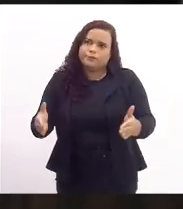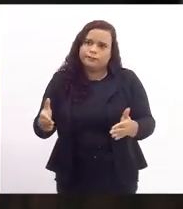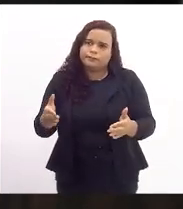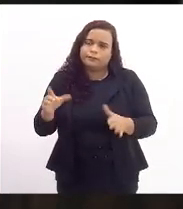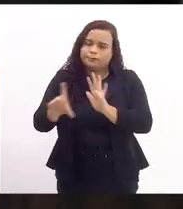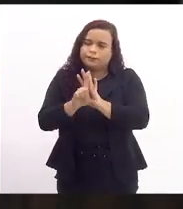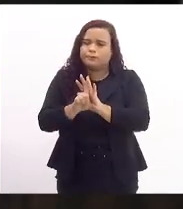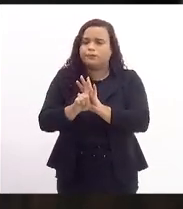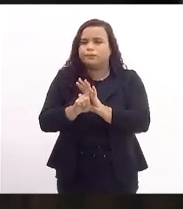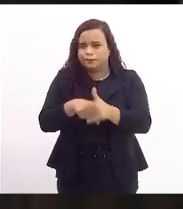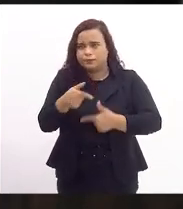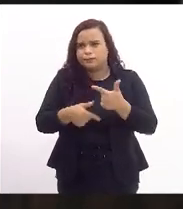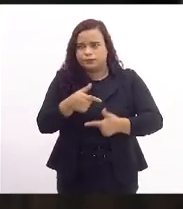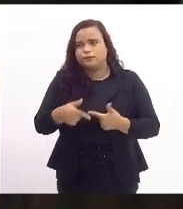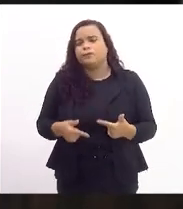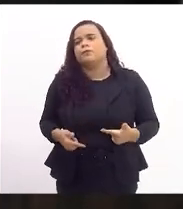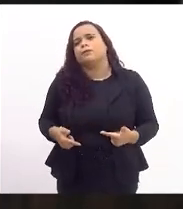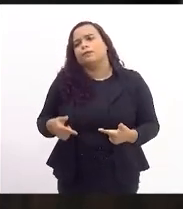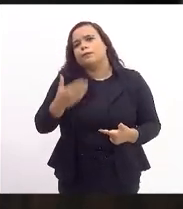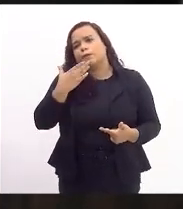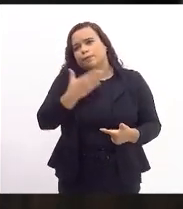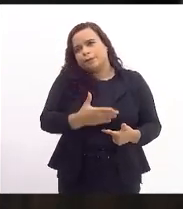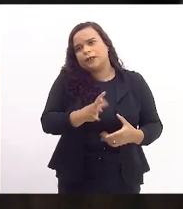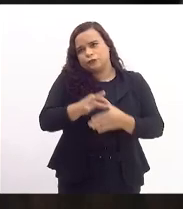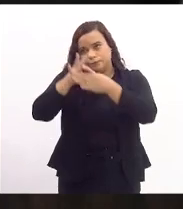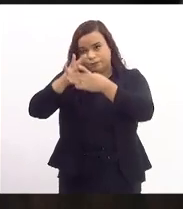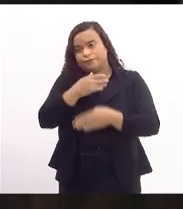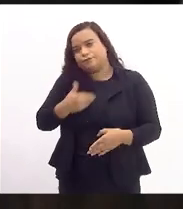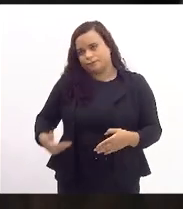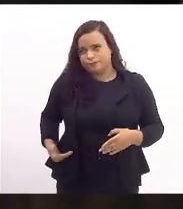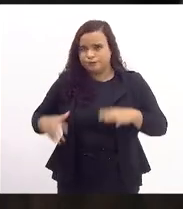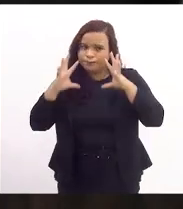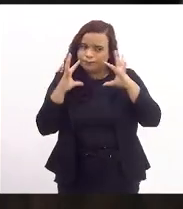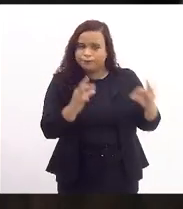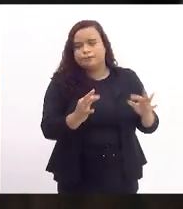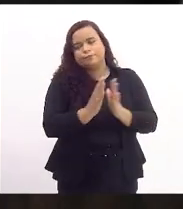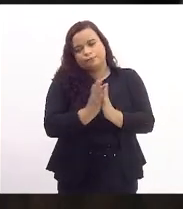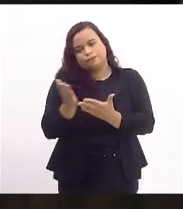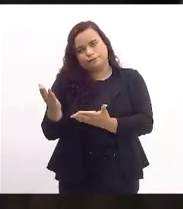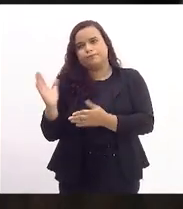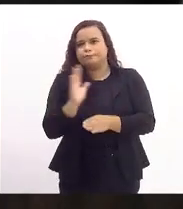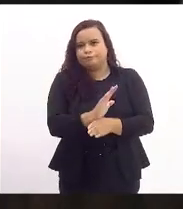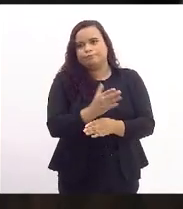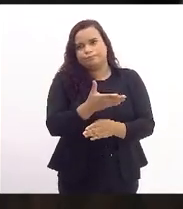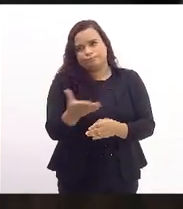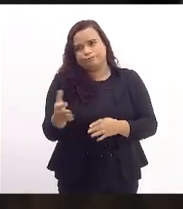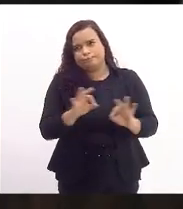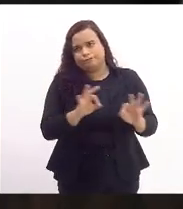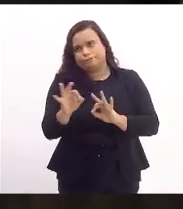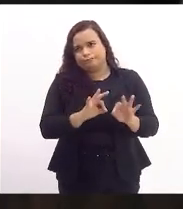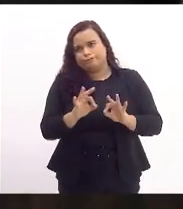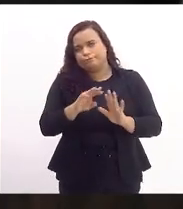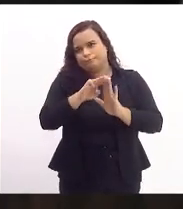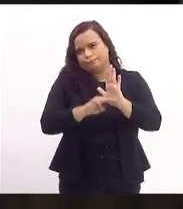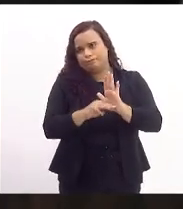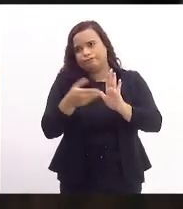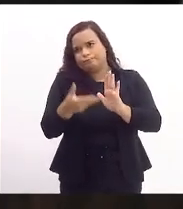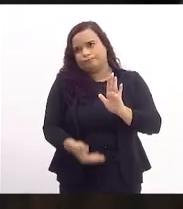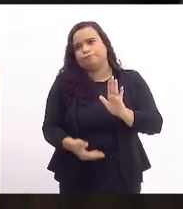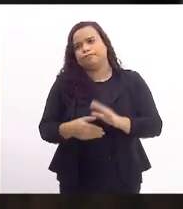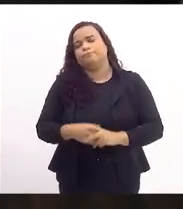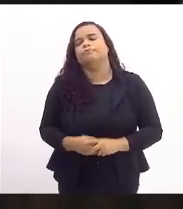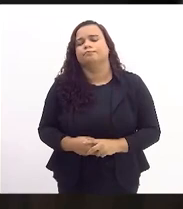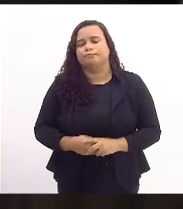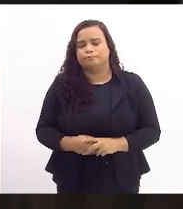então pede atenção o líder do governo para que possa nos ajudar e é no programa para que a gente